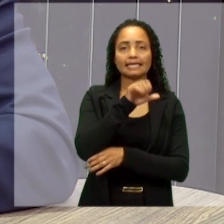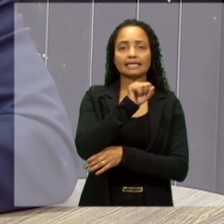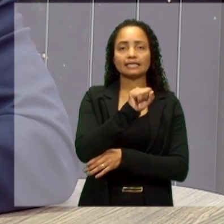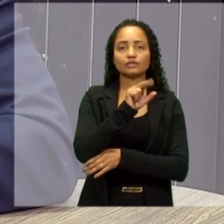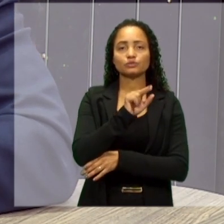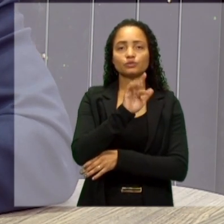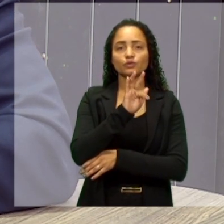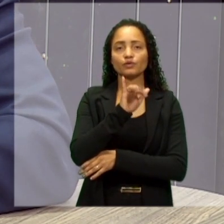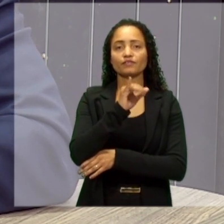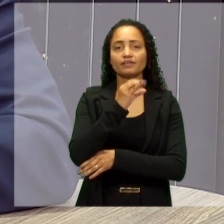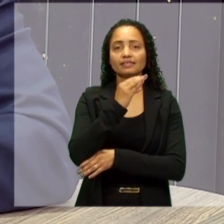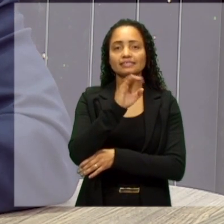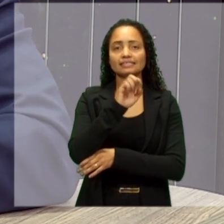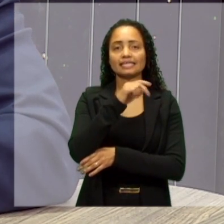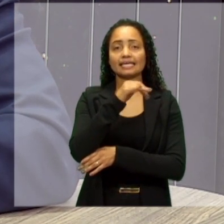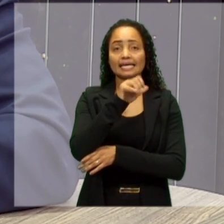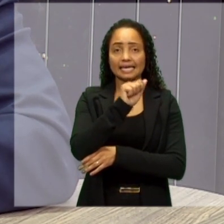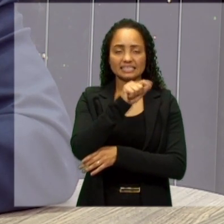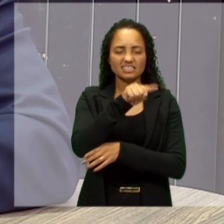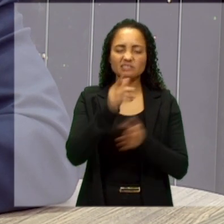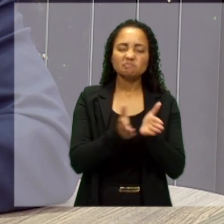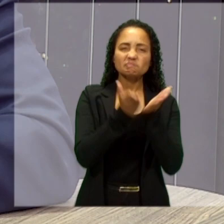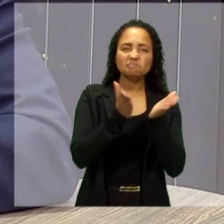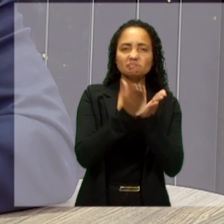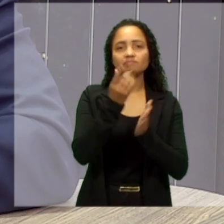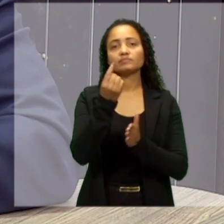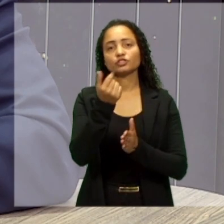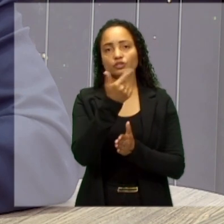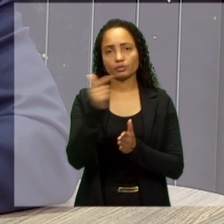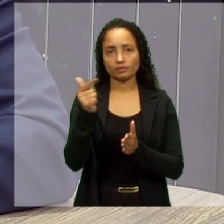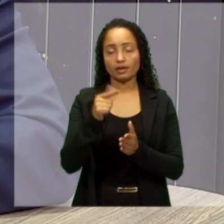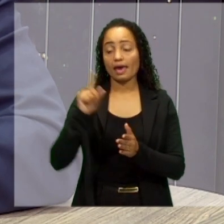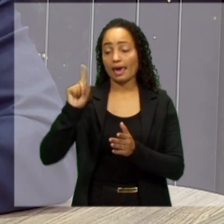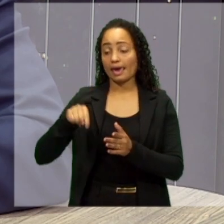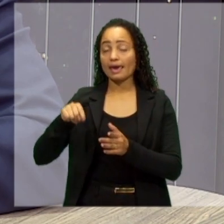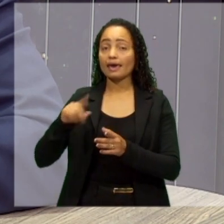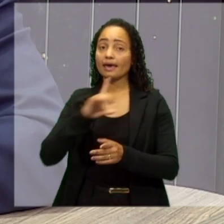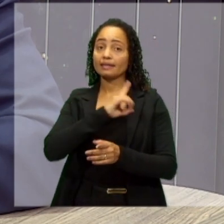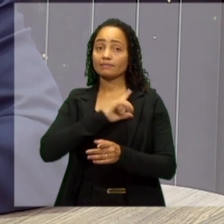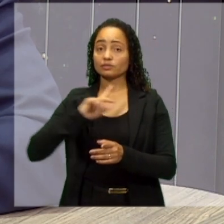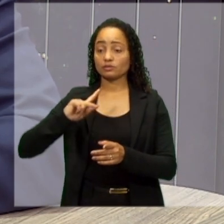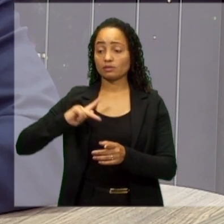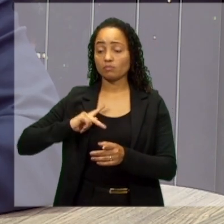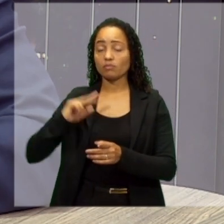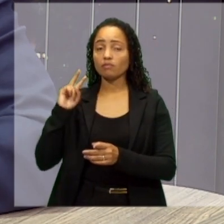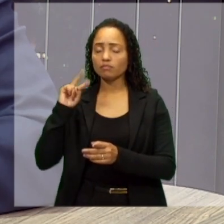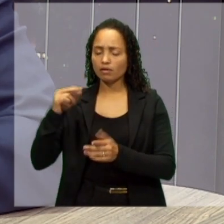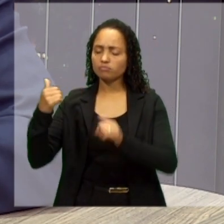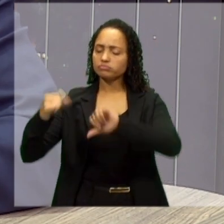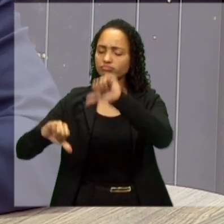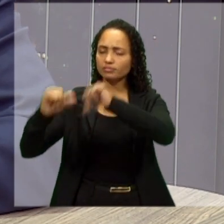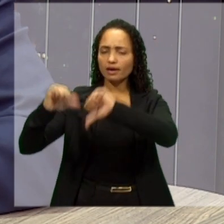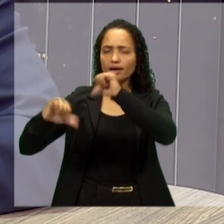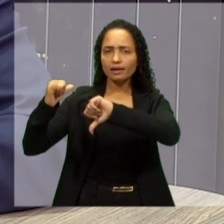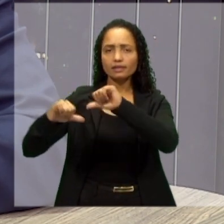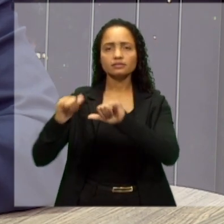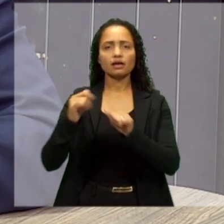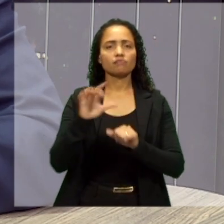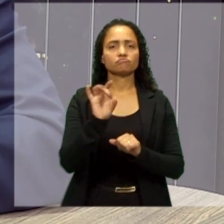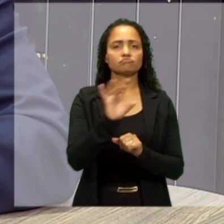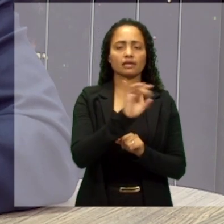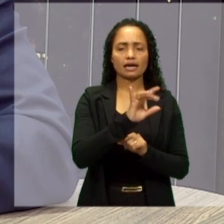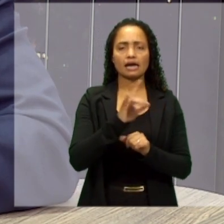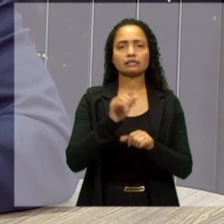uma pessoa carente de recursos, ele fica ao critério da Defensoria Pública. Cada Defensoria Pública de cada estado